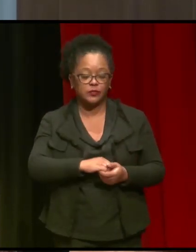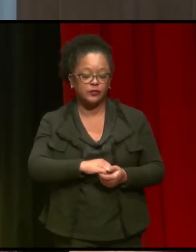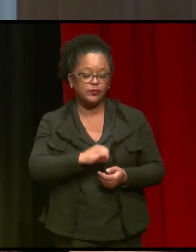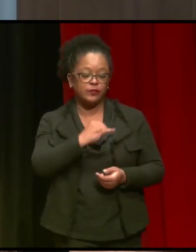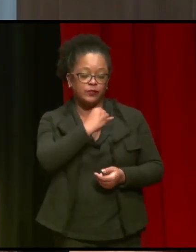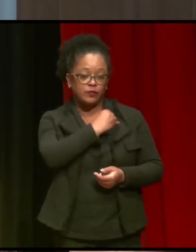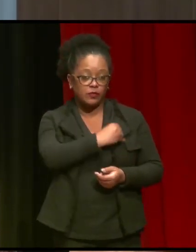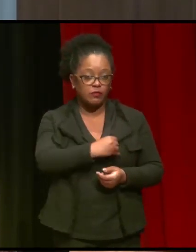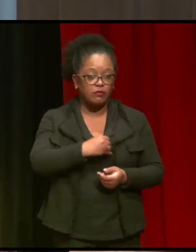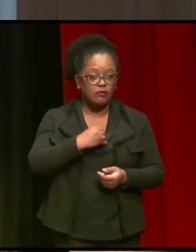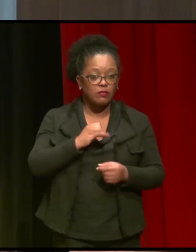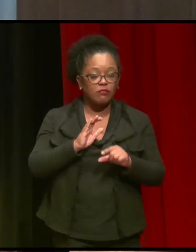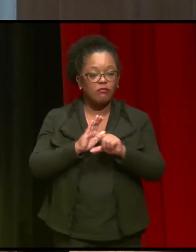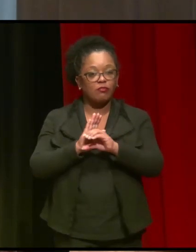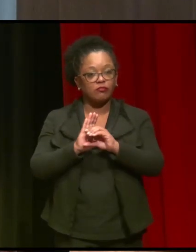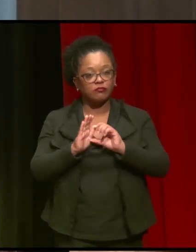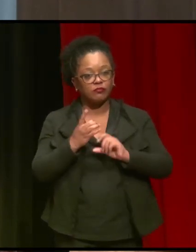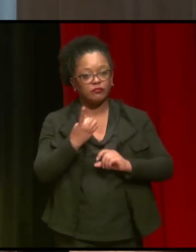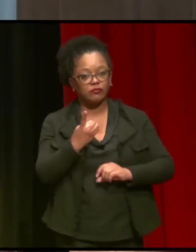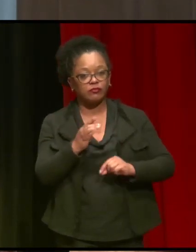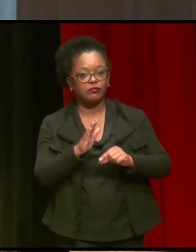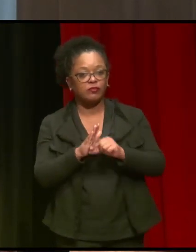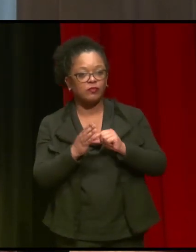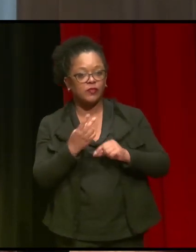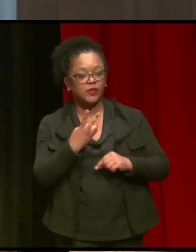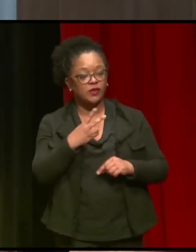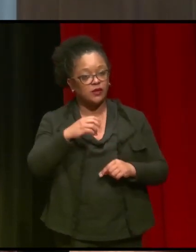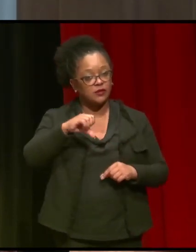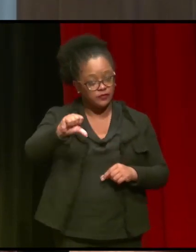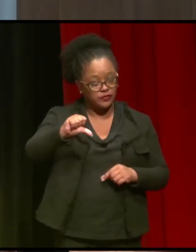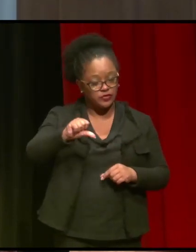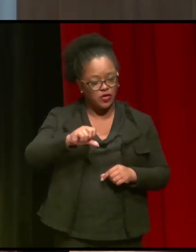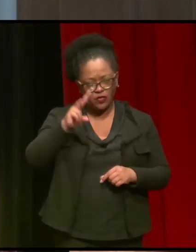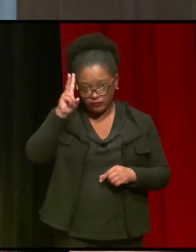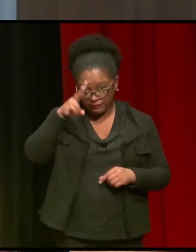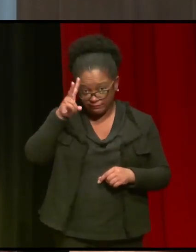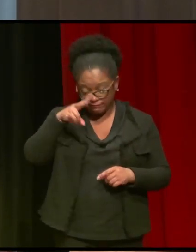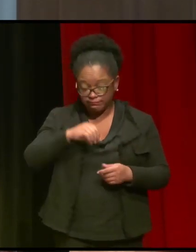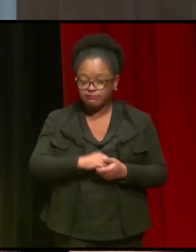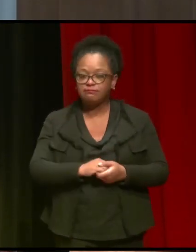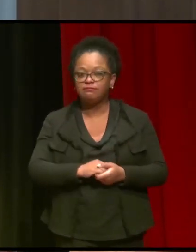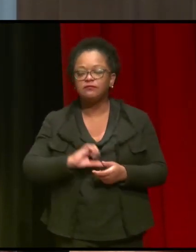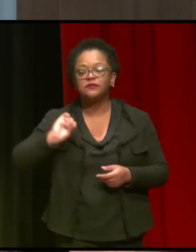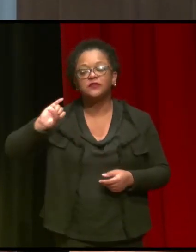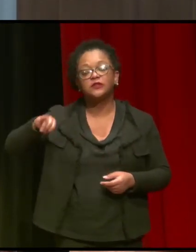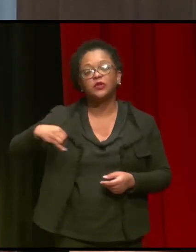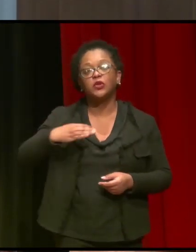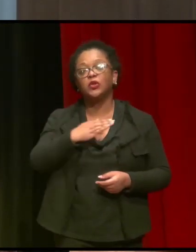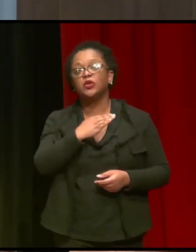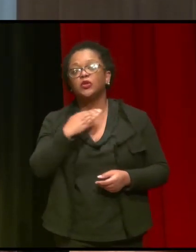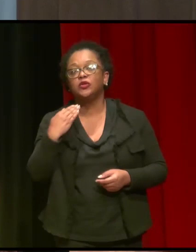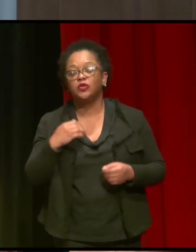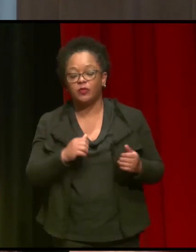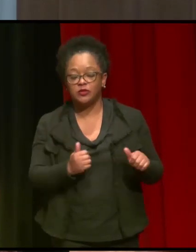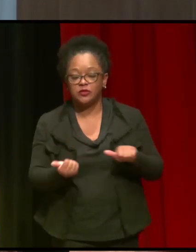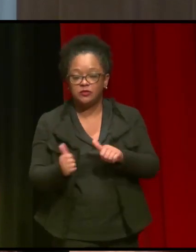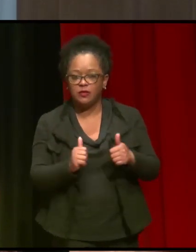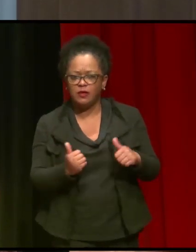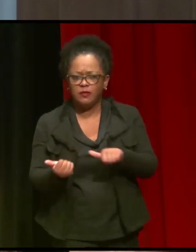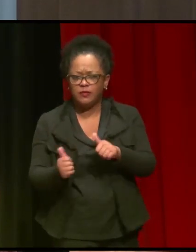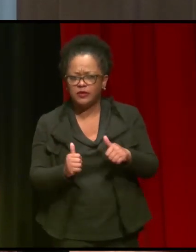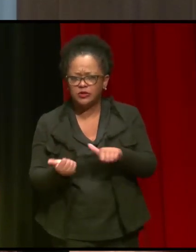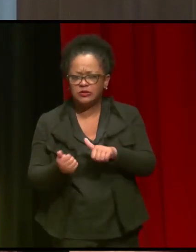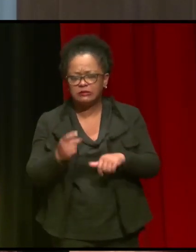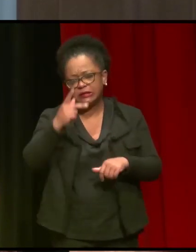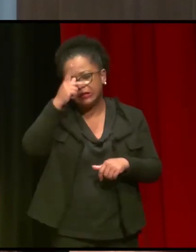do mundo. Você lembra quando João Batista estava batizando? Aí Jesus veio caminhando para ser batizado. Ele olhou e falou assim, ó, eis o Cordeiro de Deus que tira o